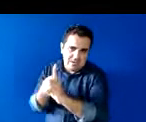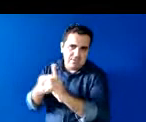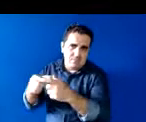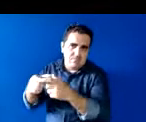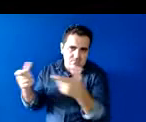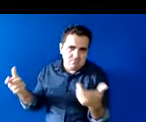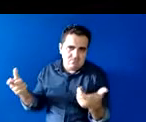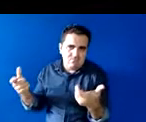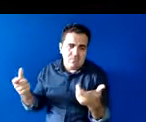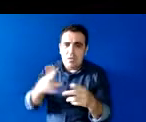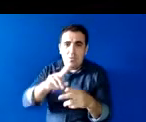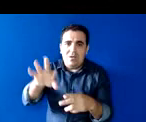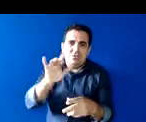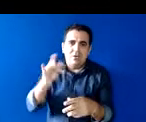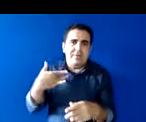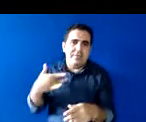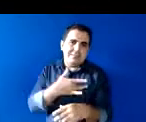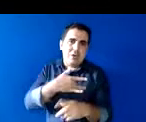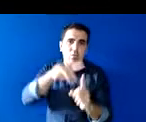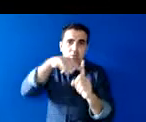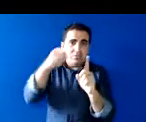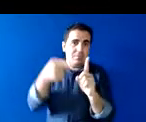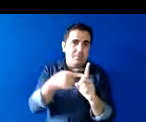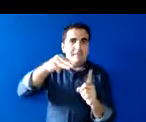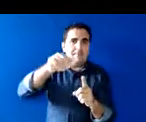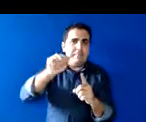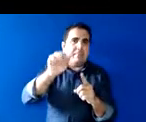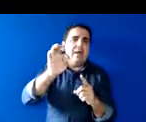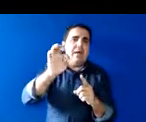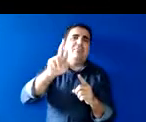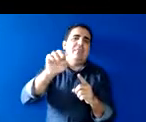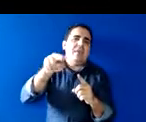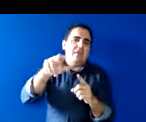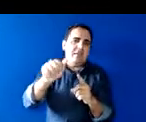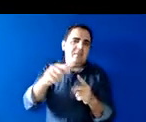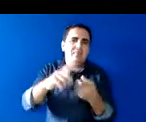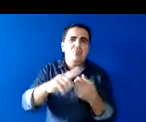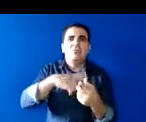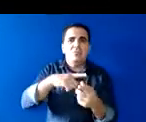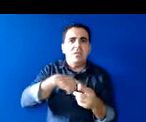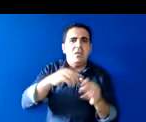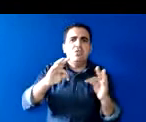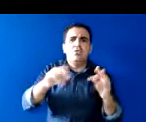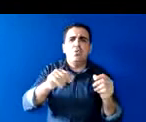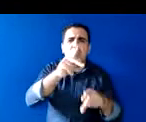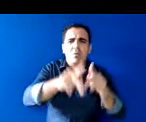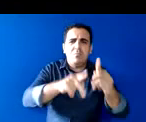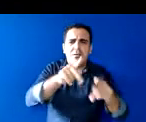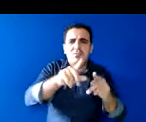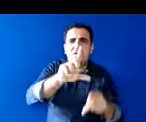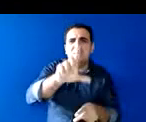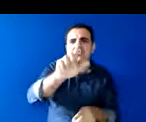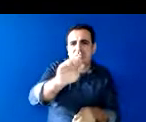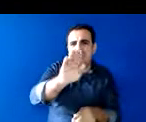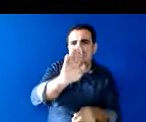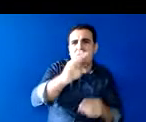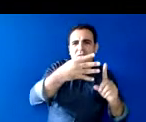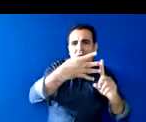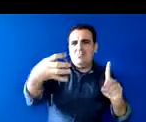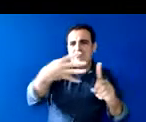à saúde materna, né? Porque tem toda a população LGBTQI+, e todas as outras questões que